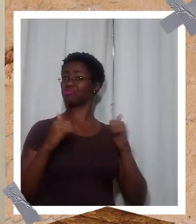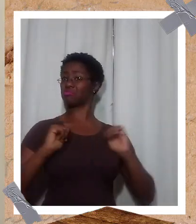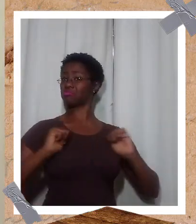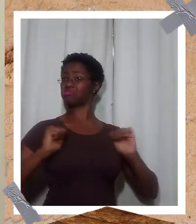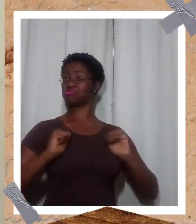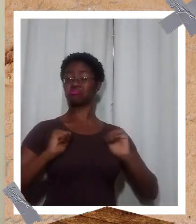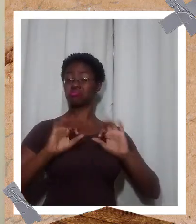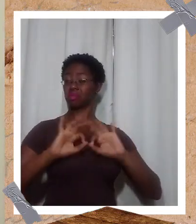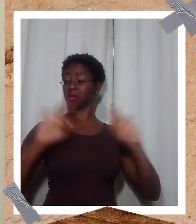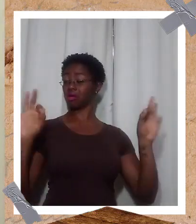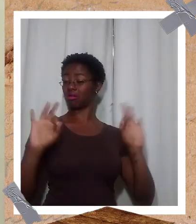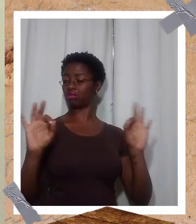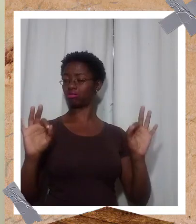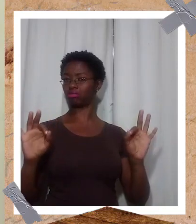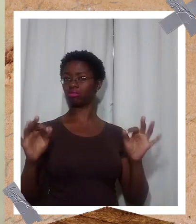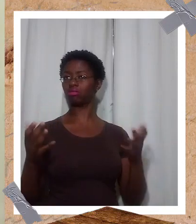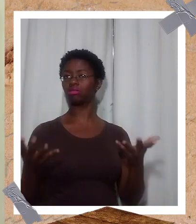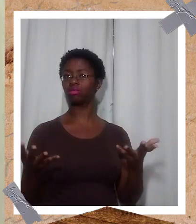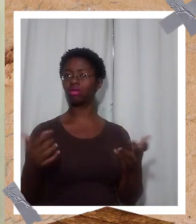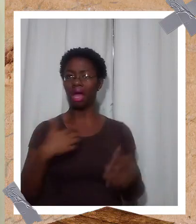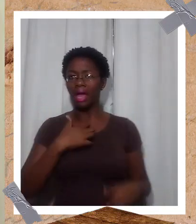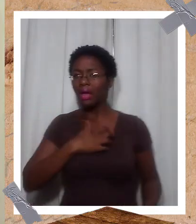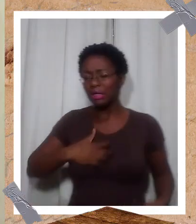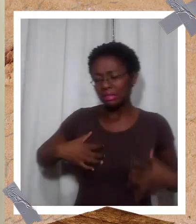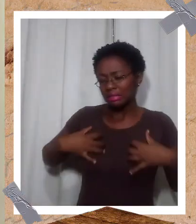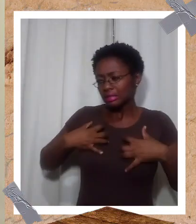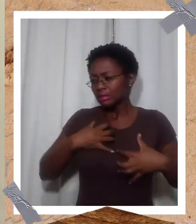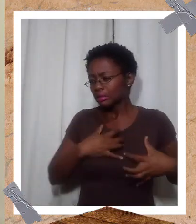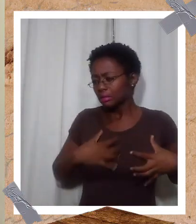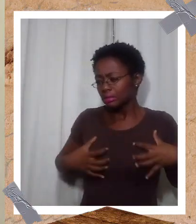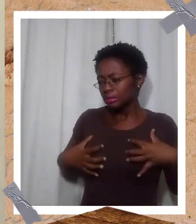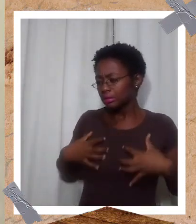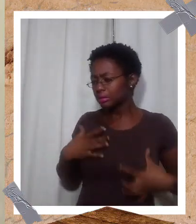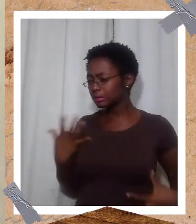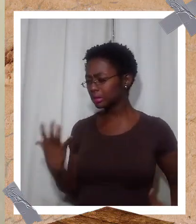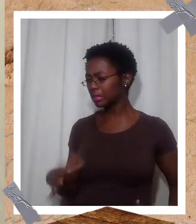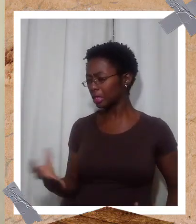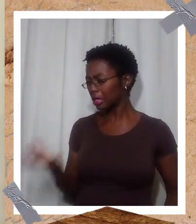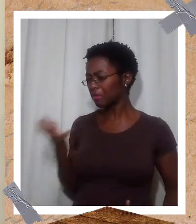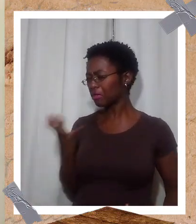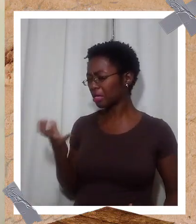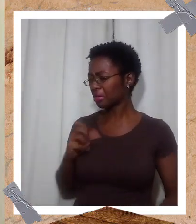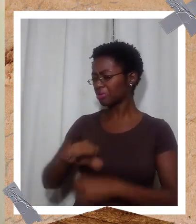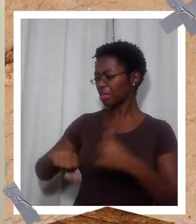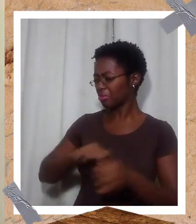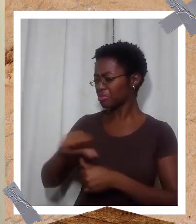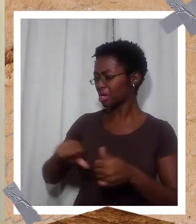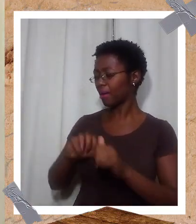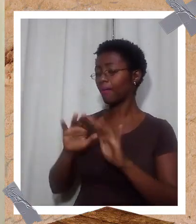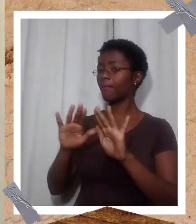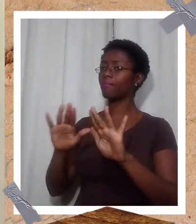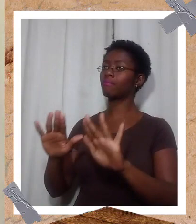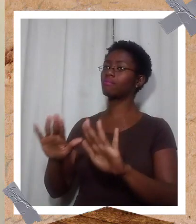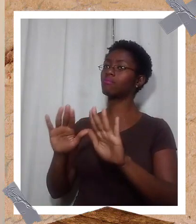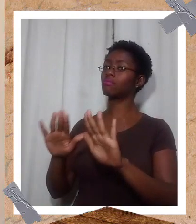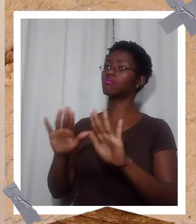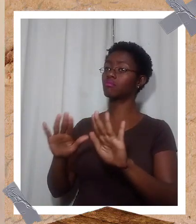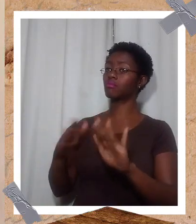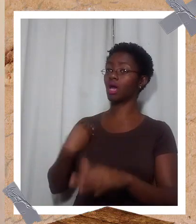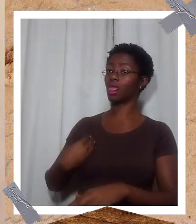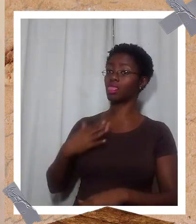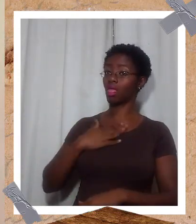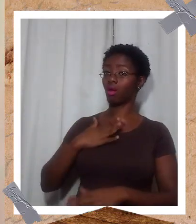está satisfeita. Então, era uma pessoa insatisfeita, dando lixão com a situação, mas onde a grande maioria das